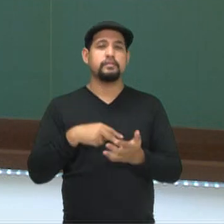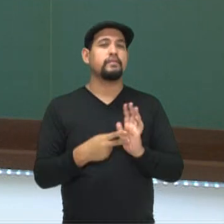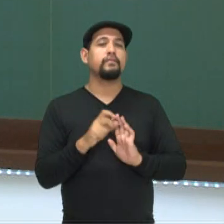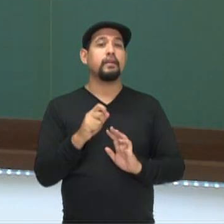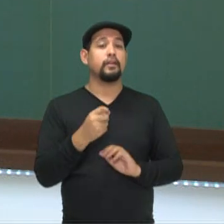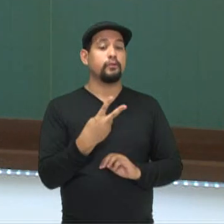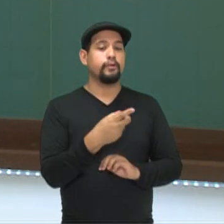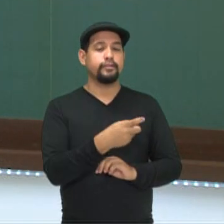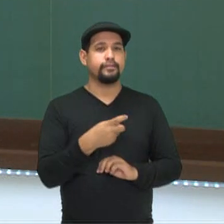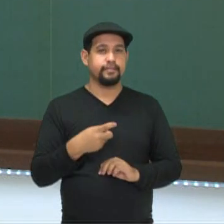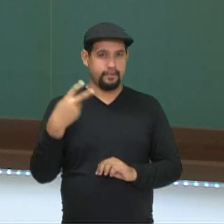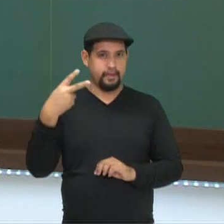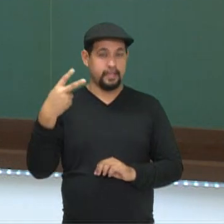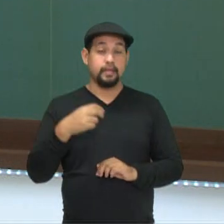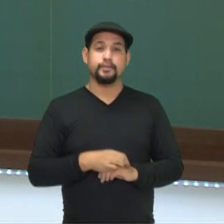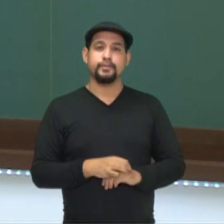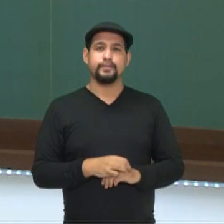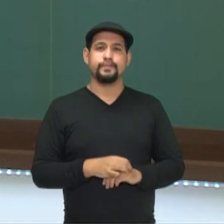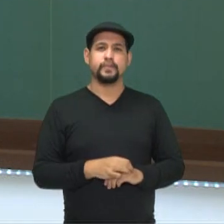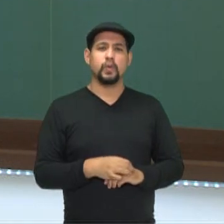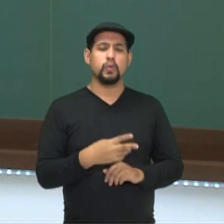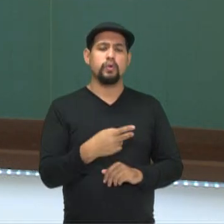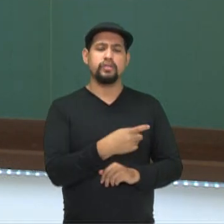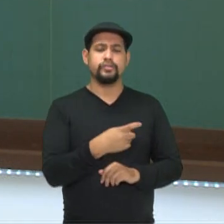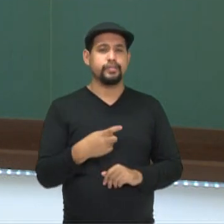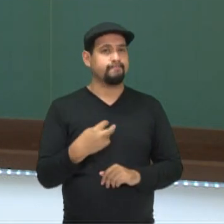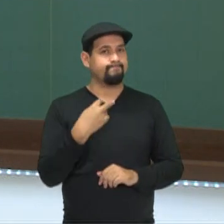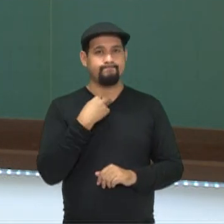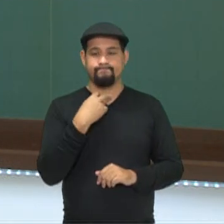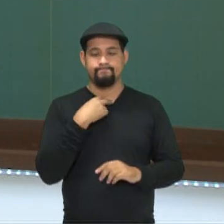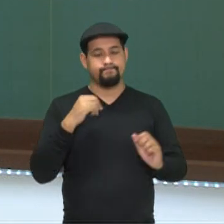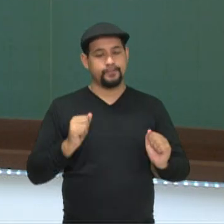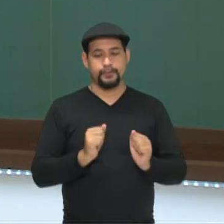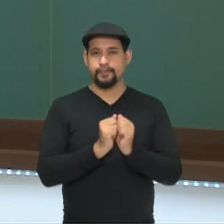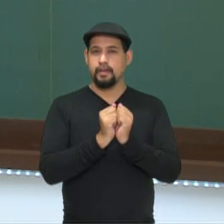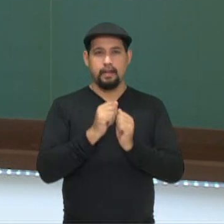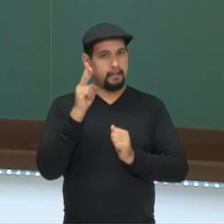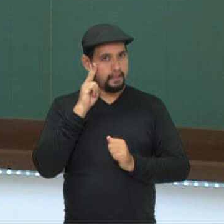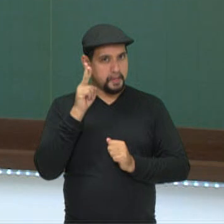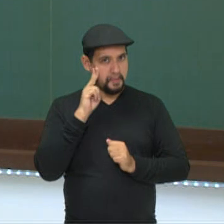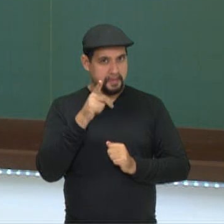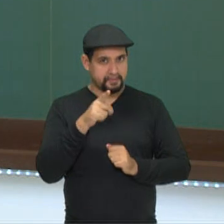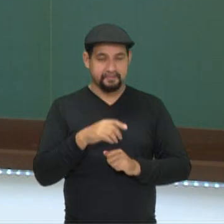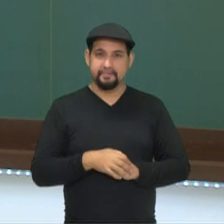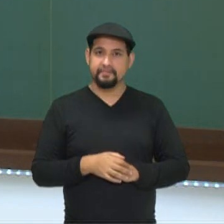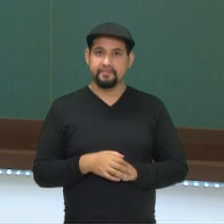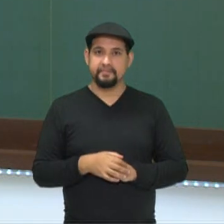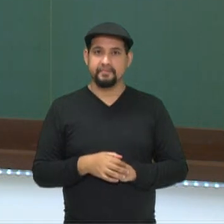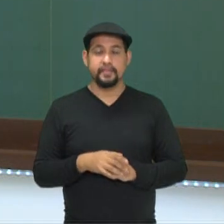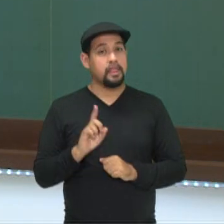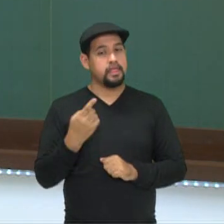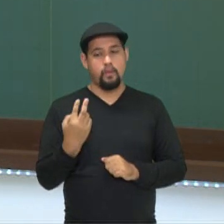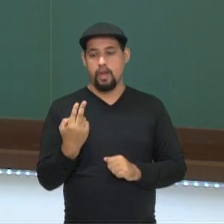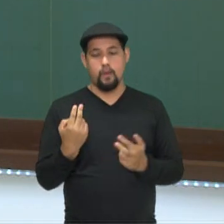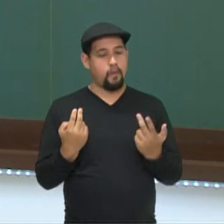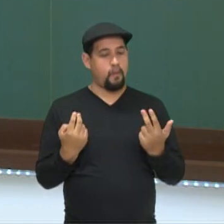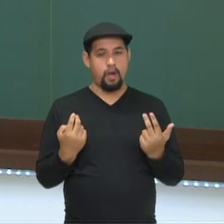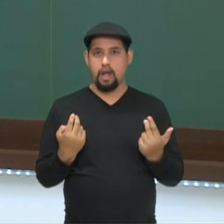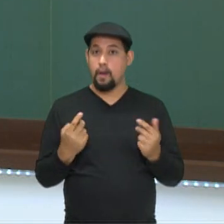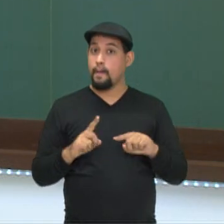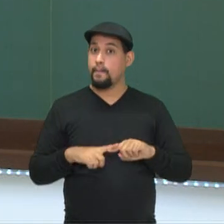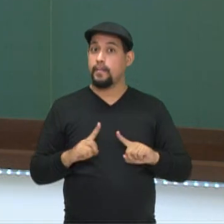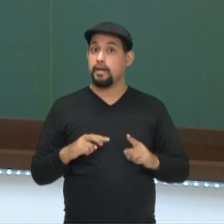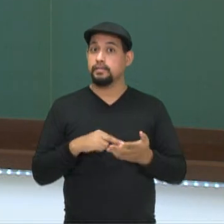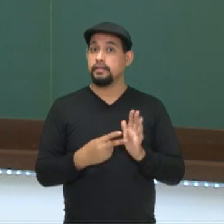ao quadrado. O 2x eu não posso juntar com x ao quadrado, lembra disso, né? Os termos não são semelhantes,